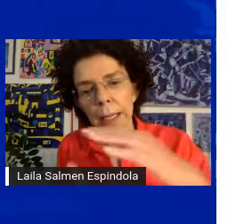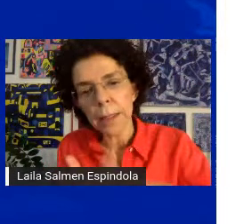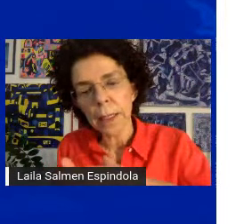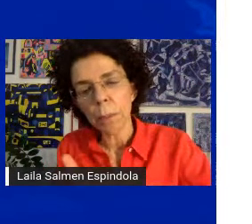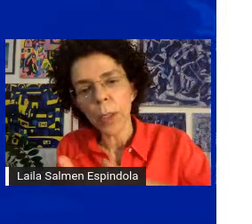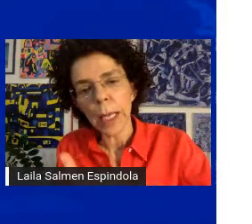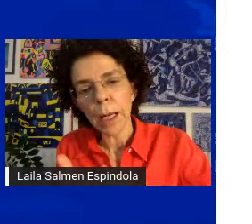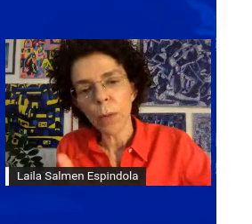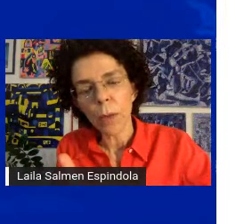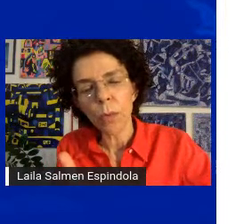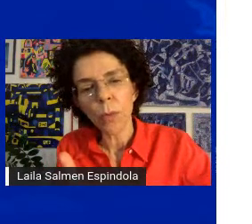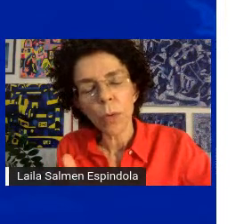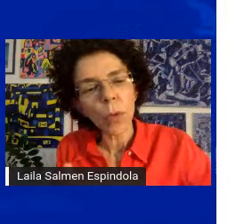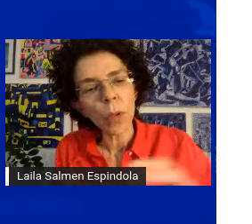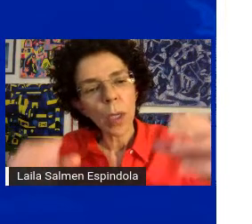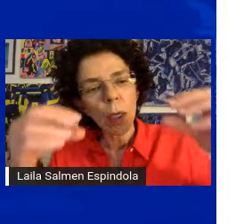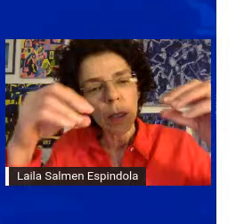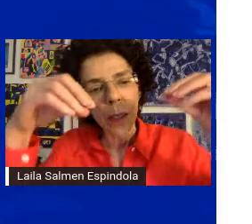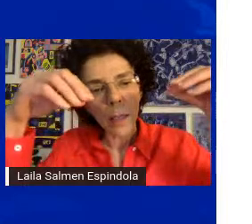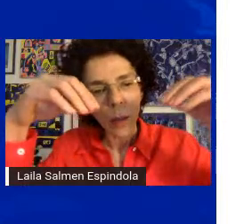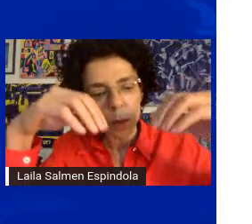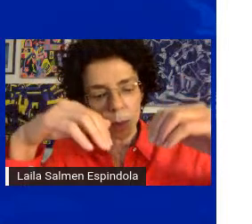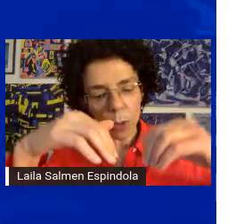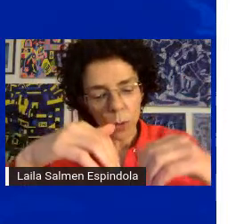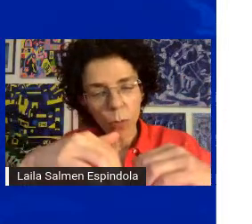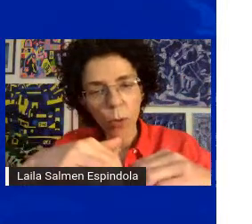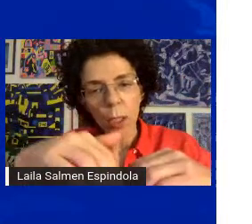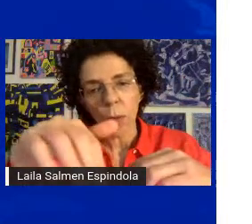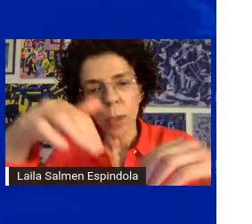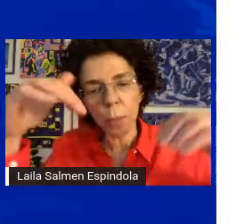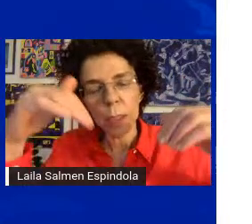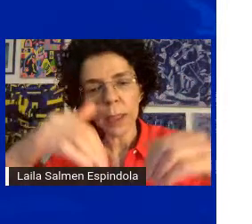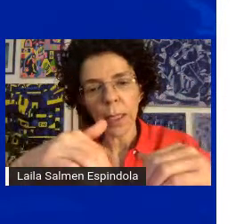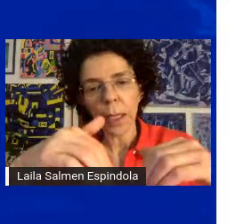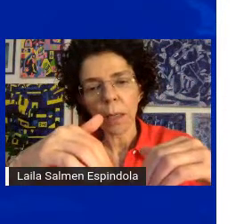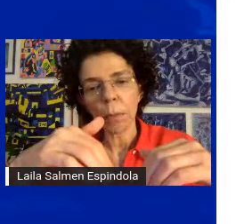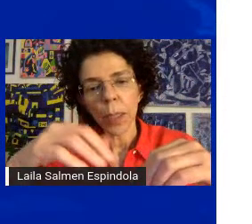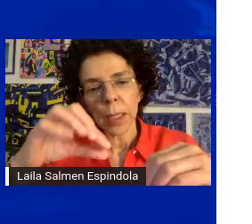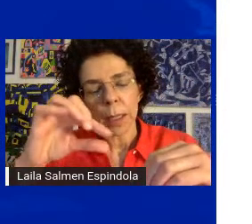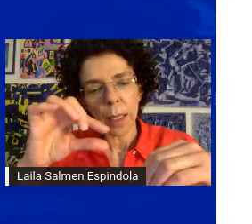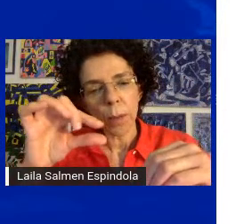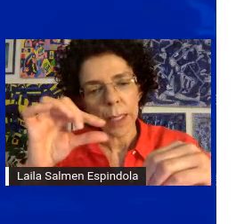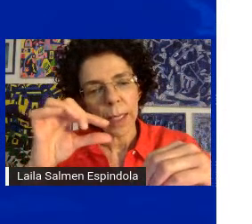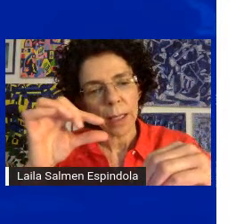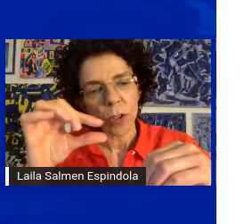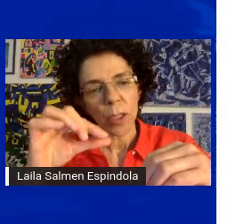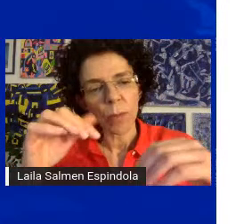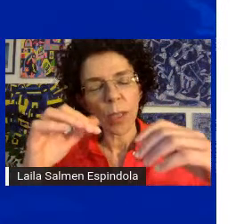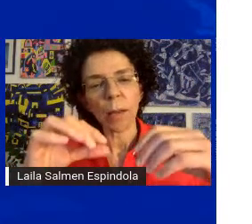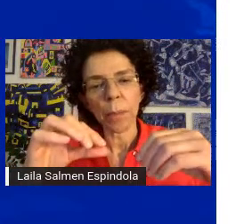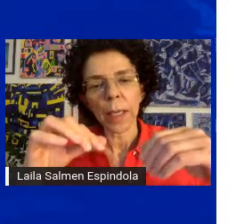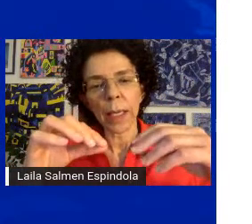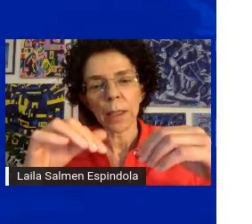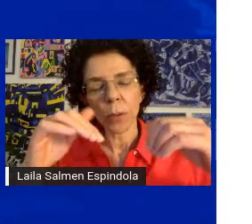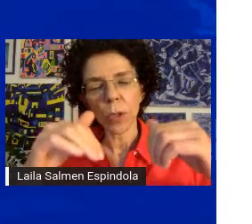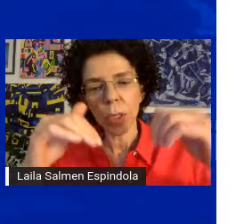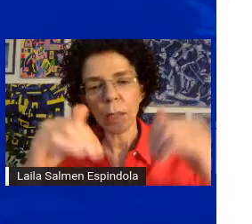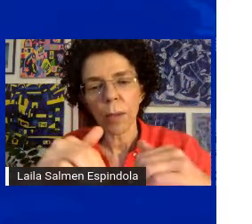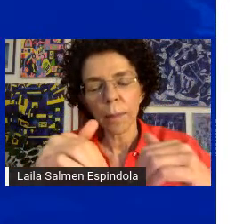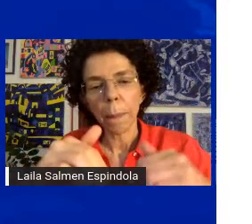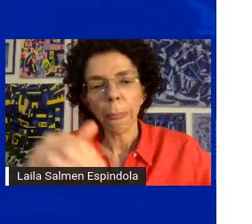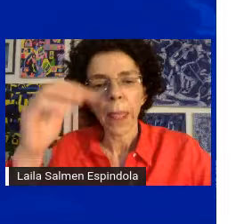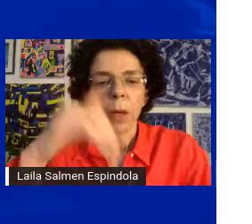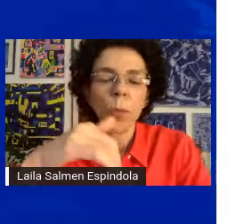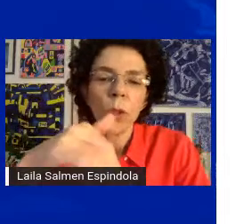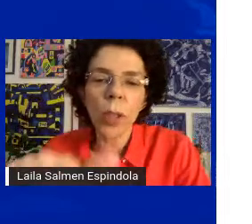três partes, você põe água no fundo, tem como se fosse um funil, depois você tampa, ainda tem um atrativo lá para ela de